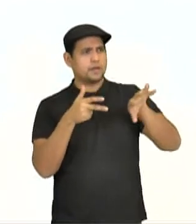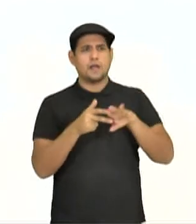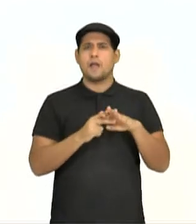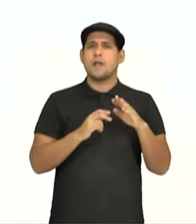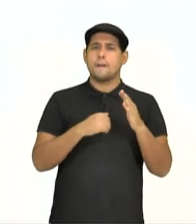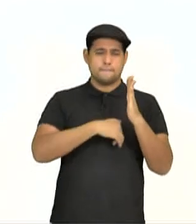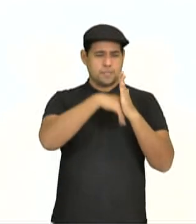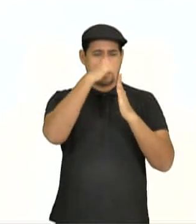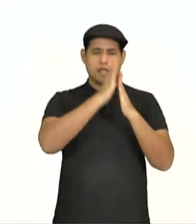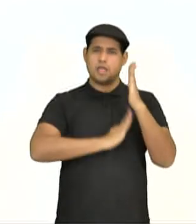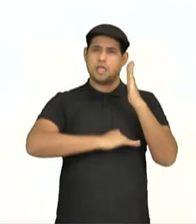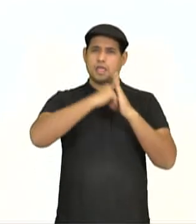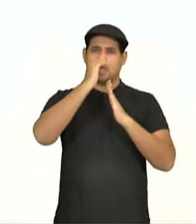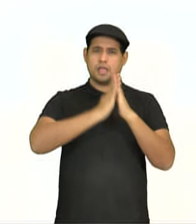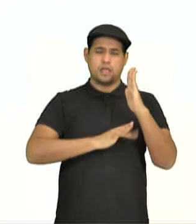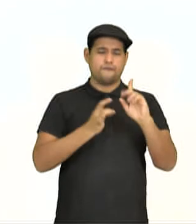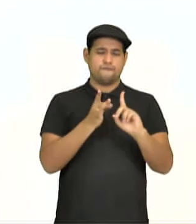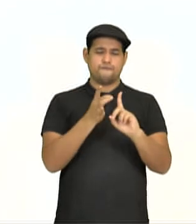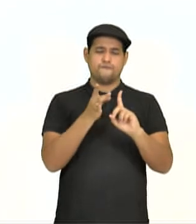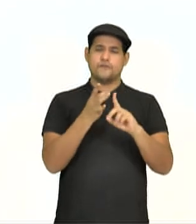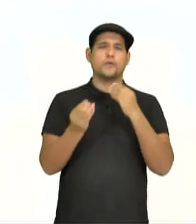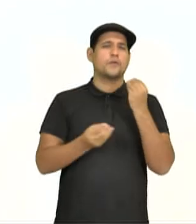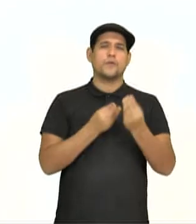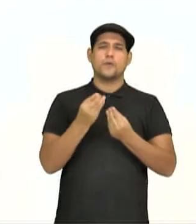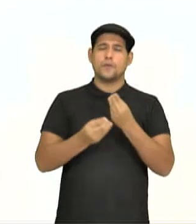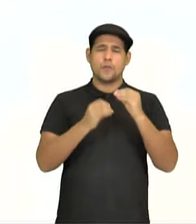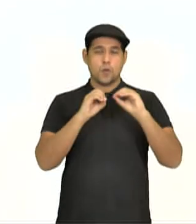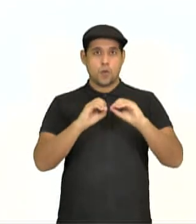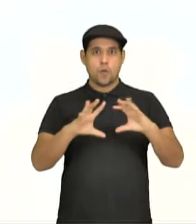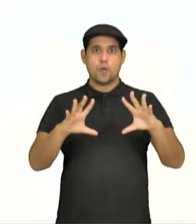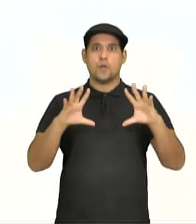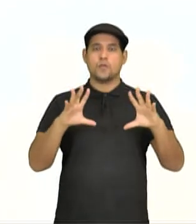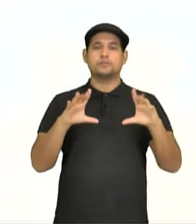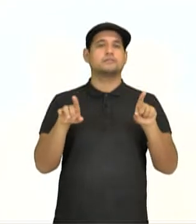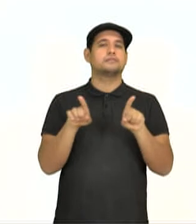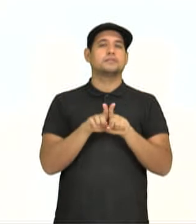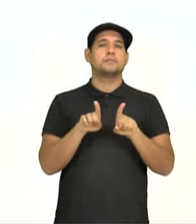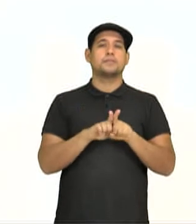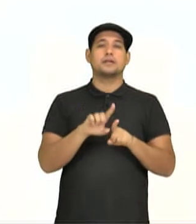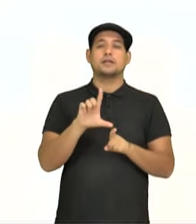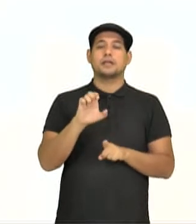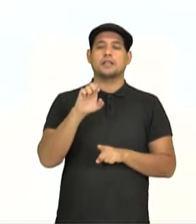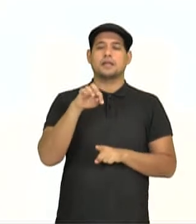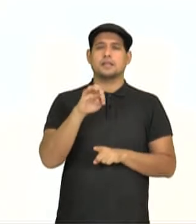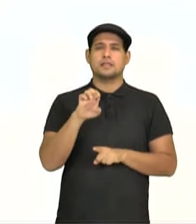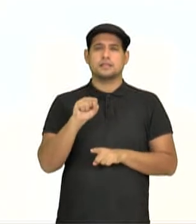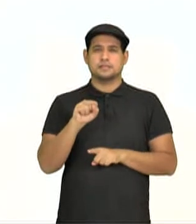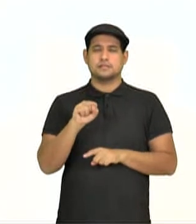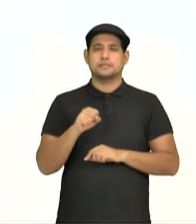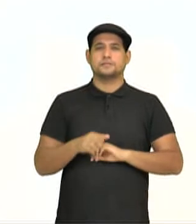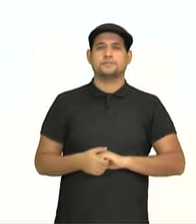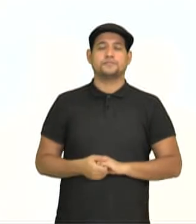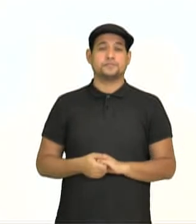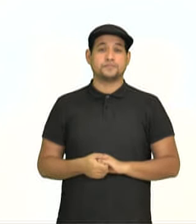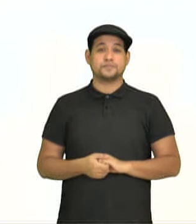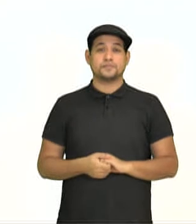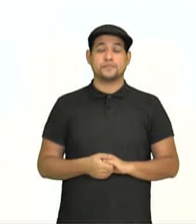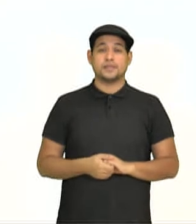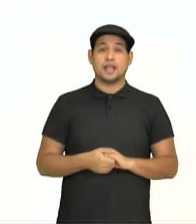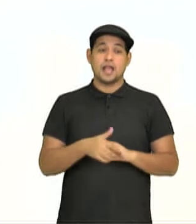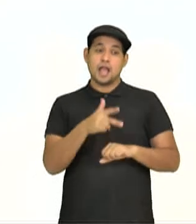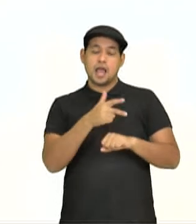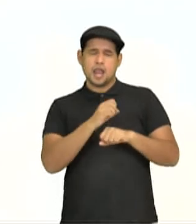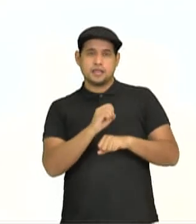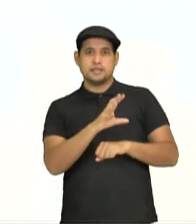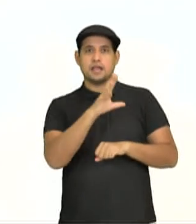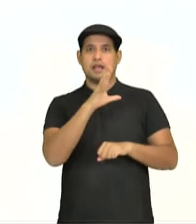mão em vidro por meio de luzes e lentes, tá? Essa lanterna